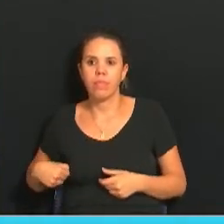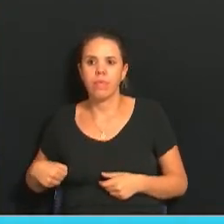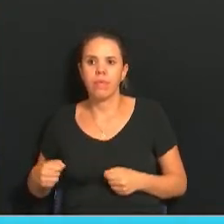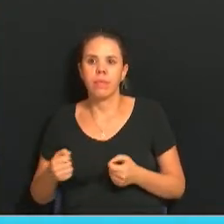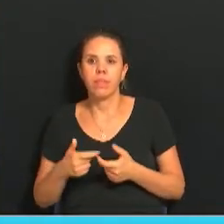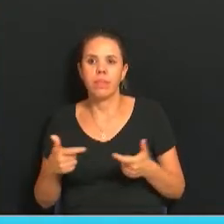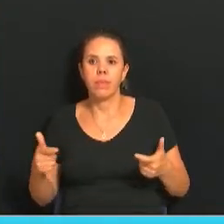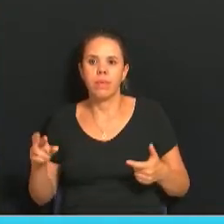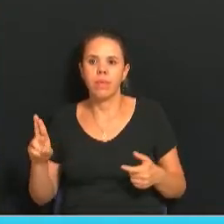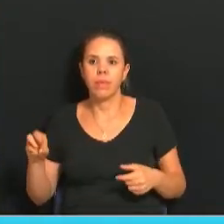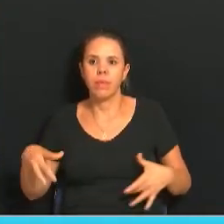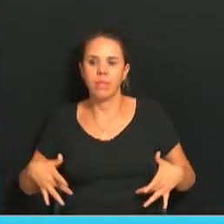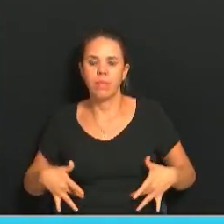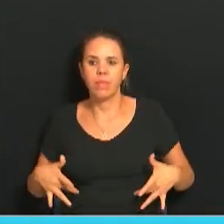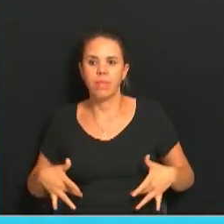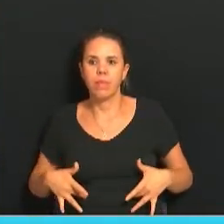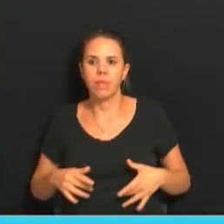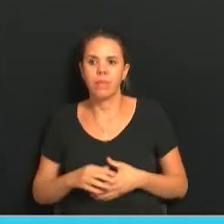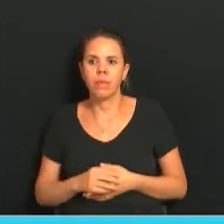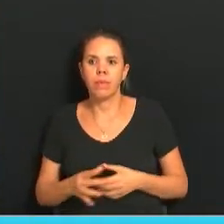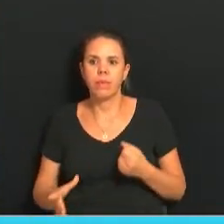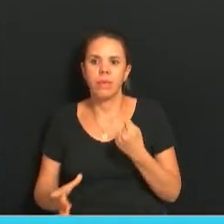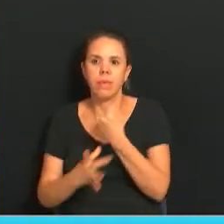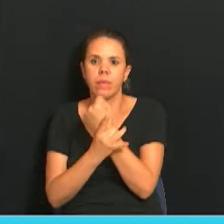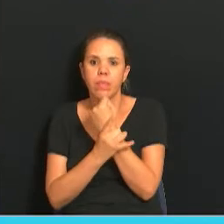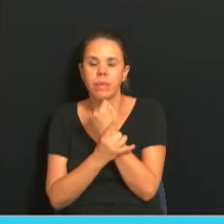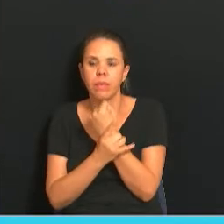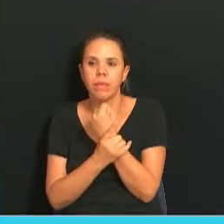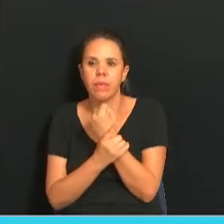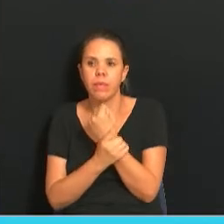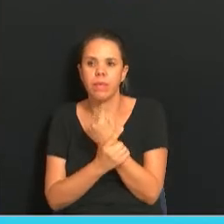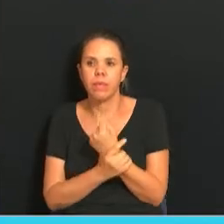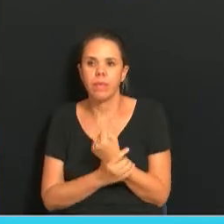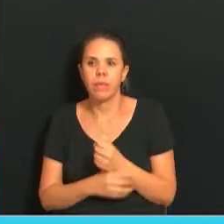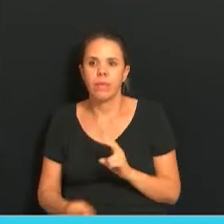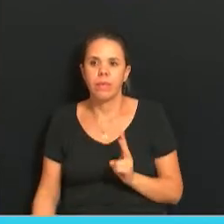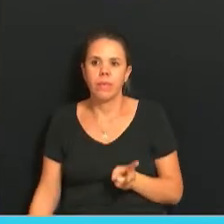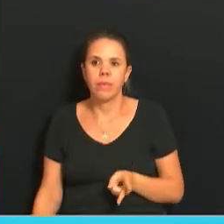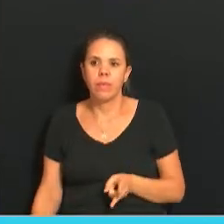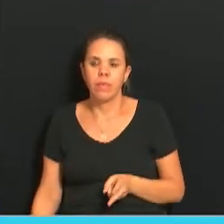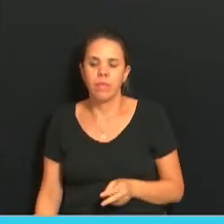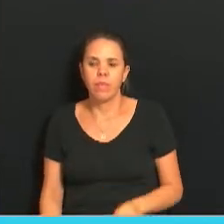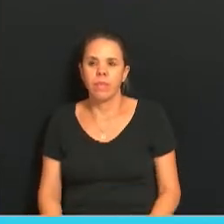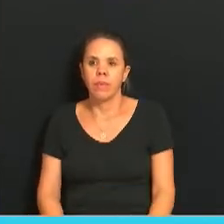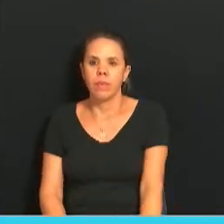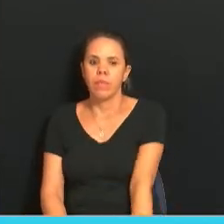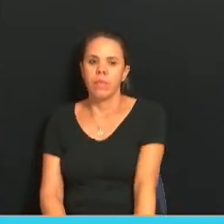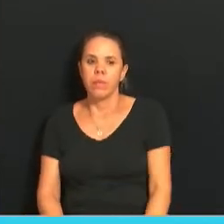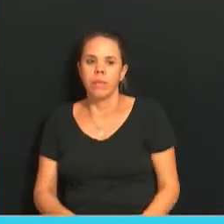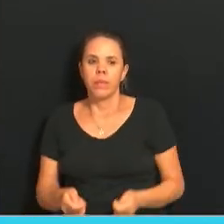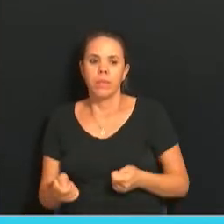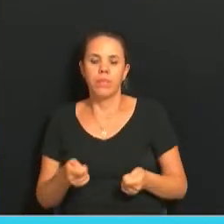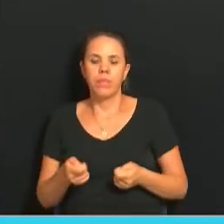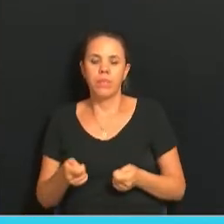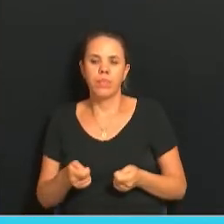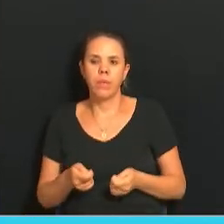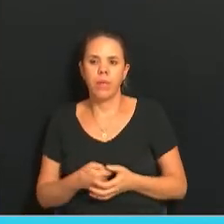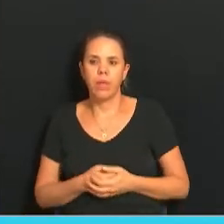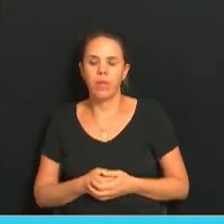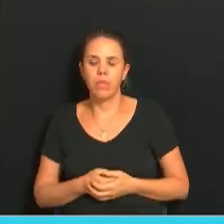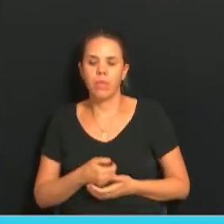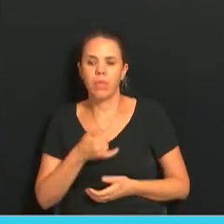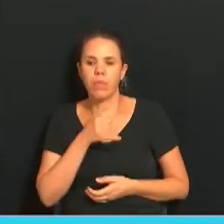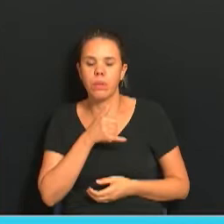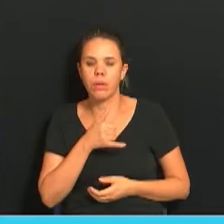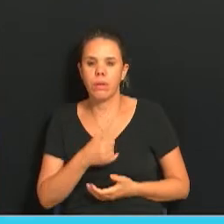rim contralateral que segura as pontas e consegue manter essa função do controle hídrico e eletrolítico,